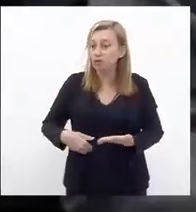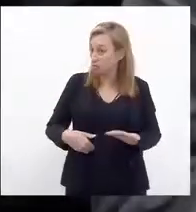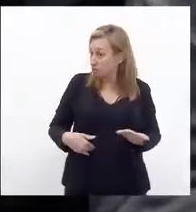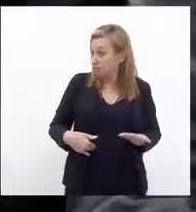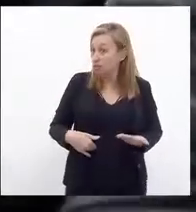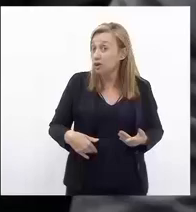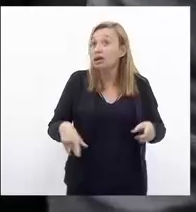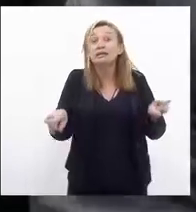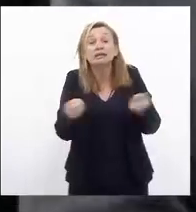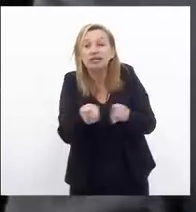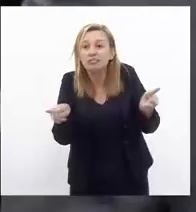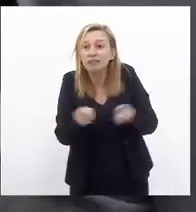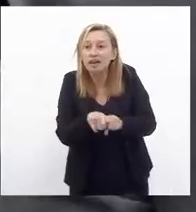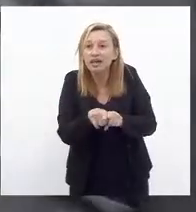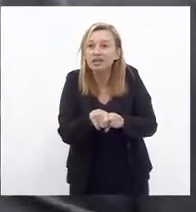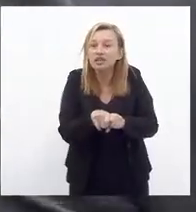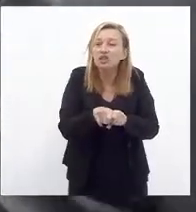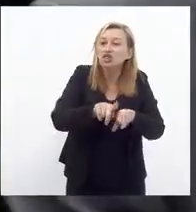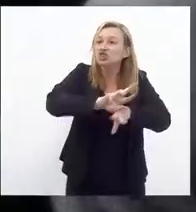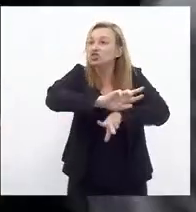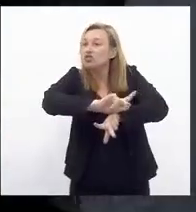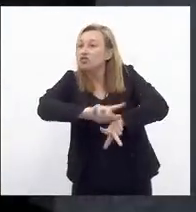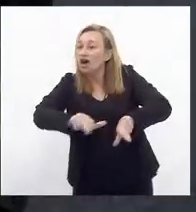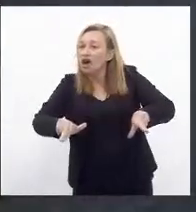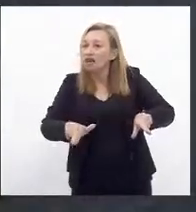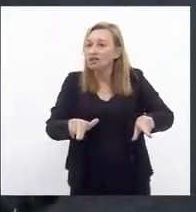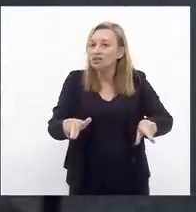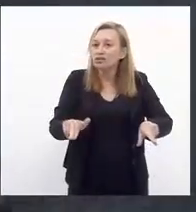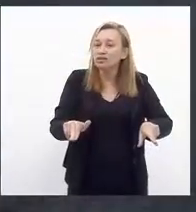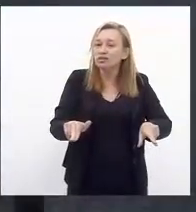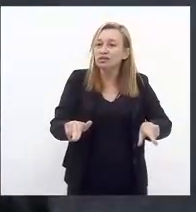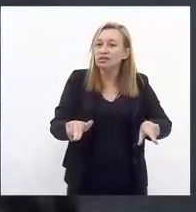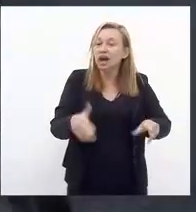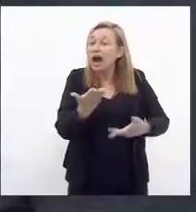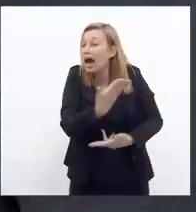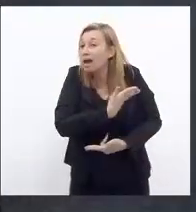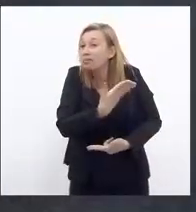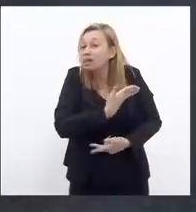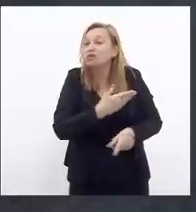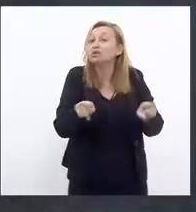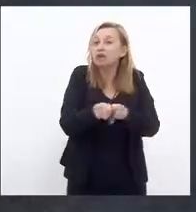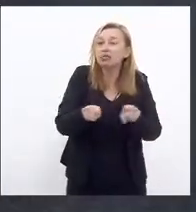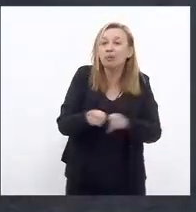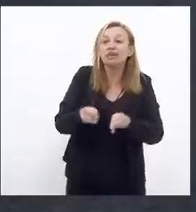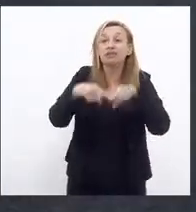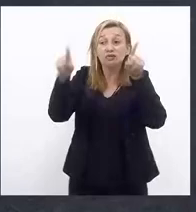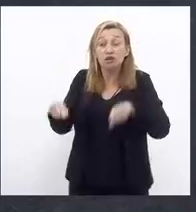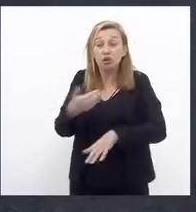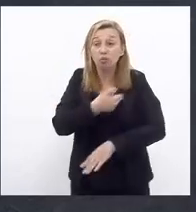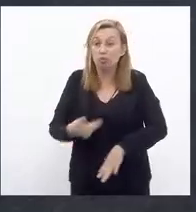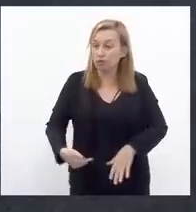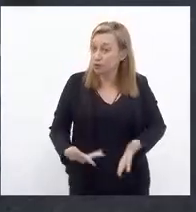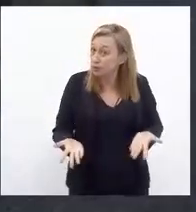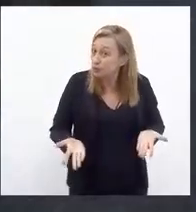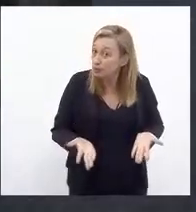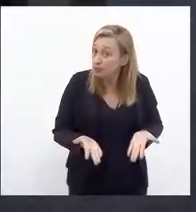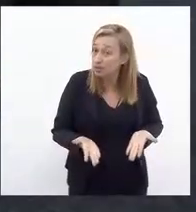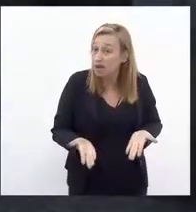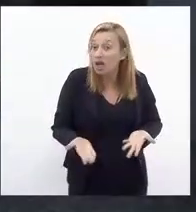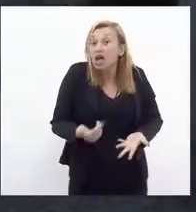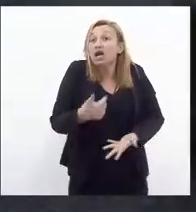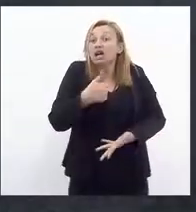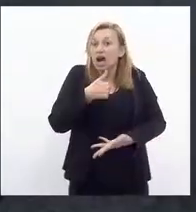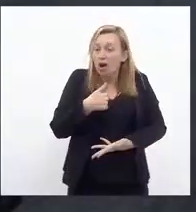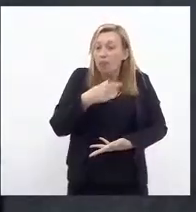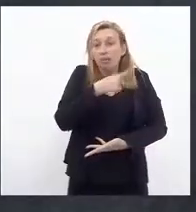mas também por diversas amigos que também são servidores públicos Oi e